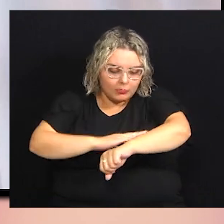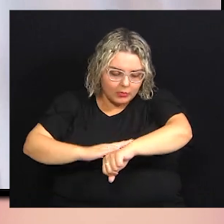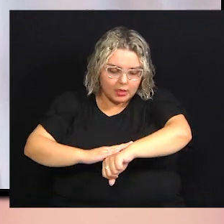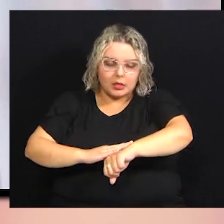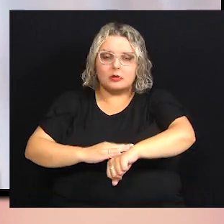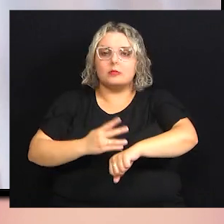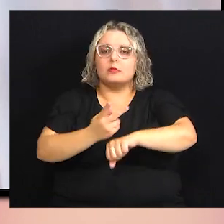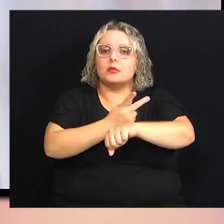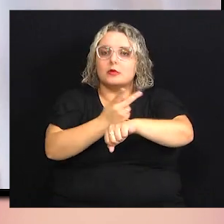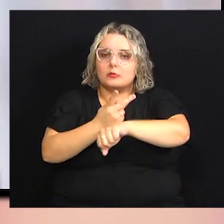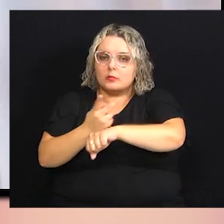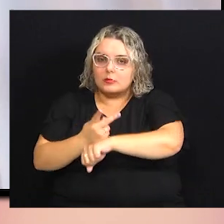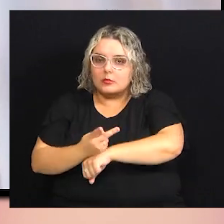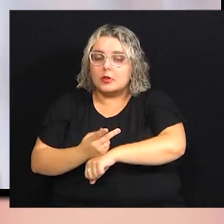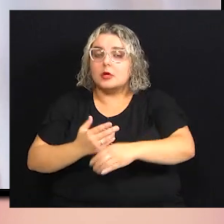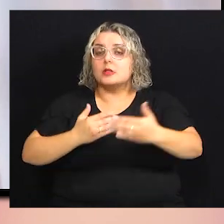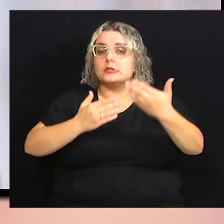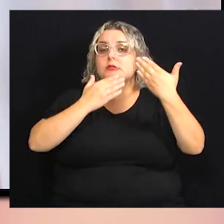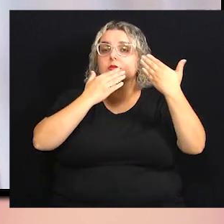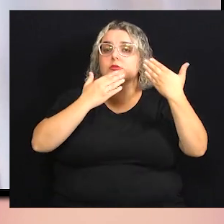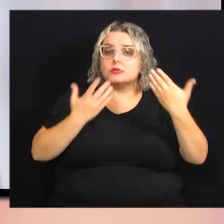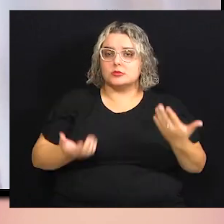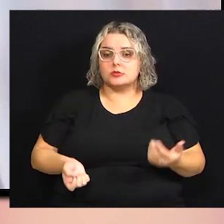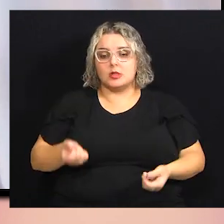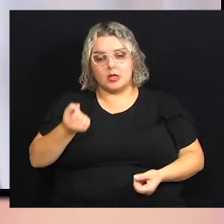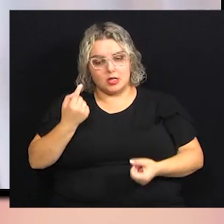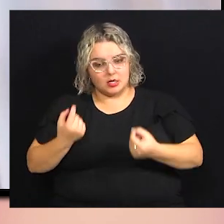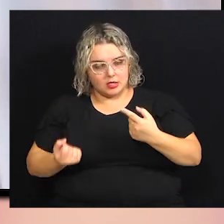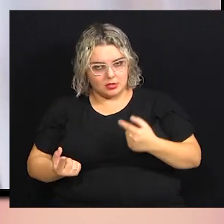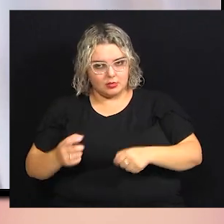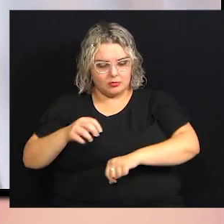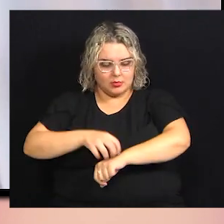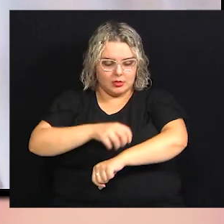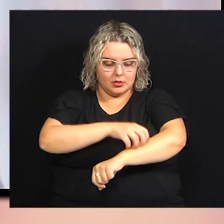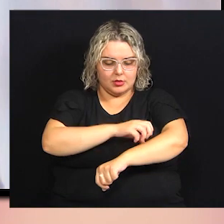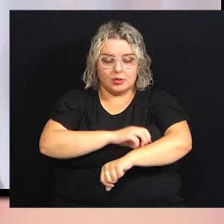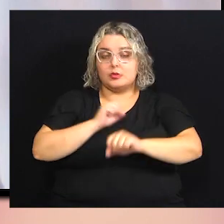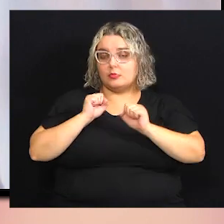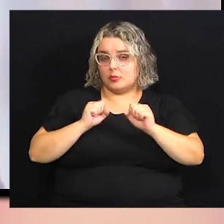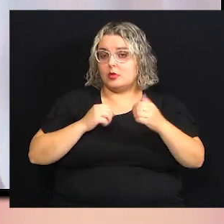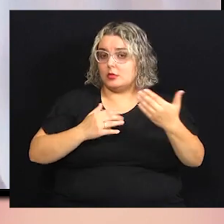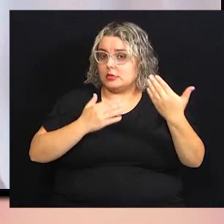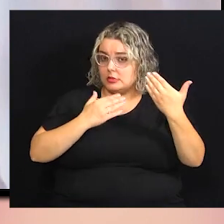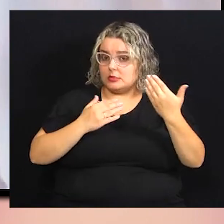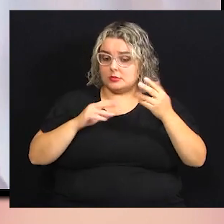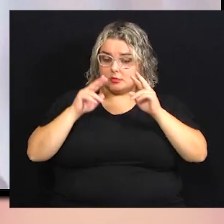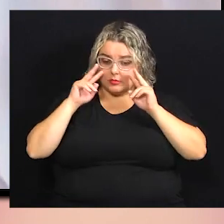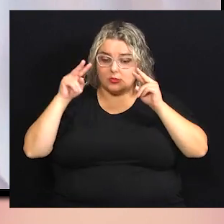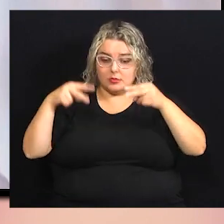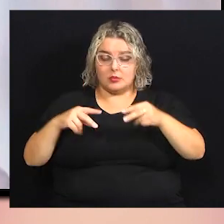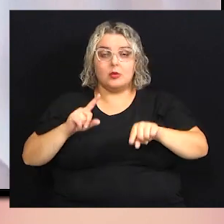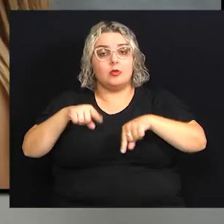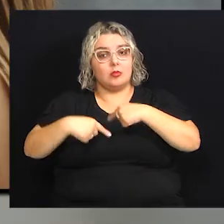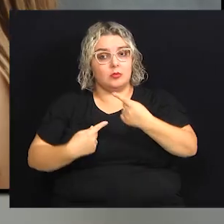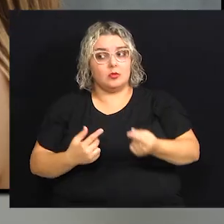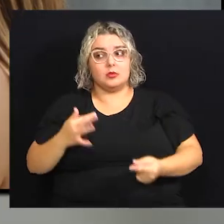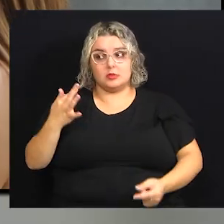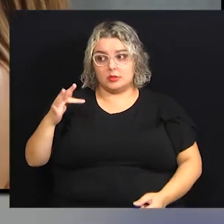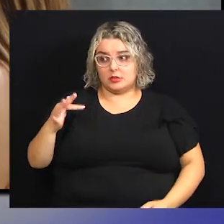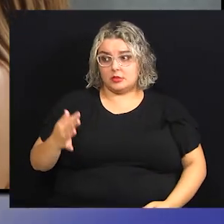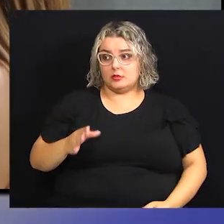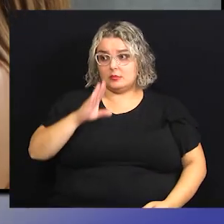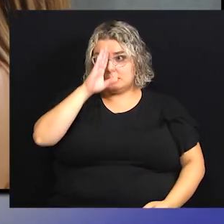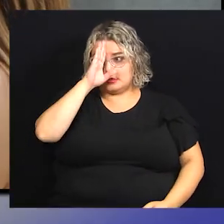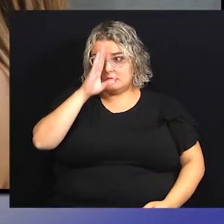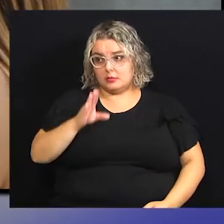do paciente para procurar lesões que sejam suspeitas. Algumas lesões, elas já podem ser suspeitas a olho nu, outras